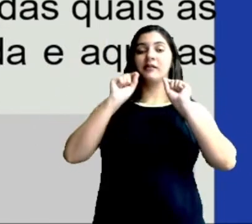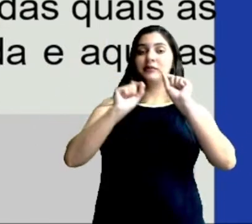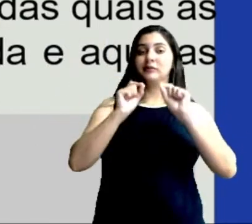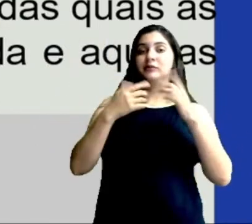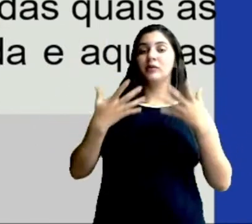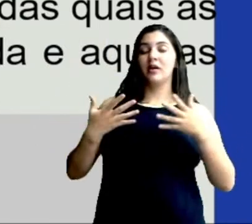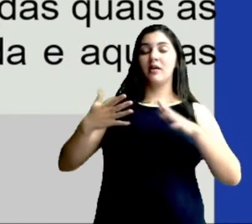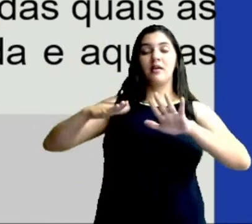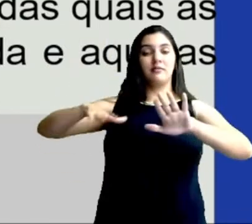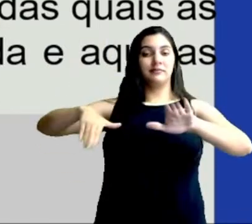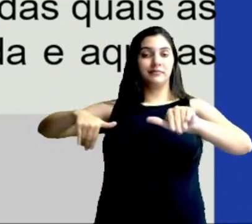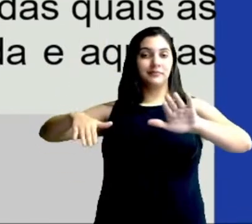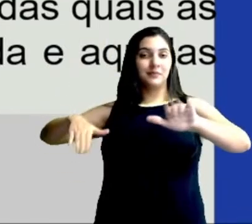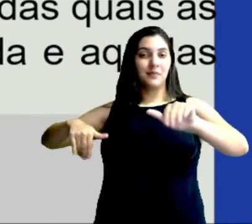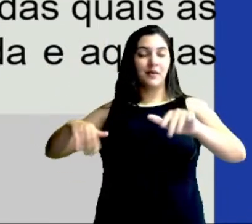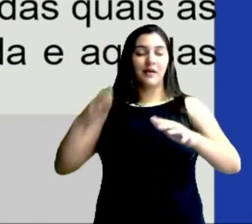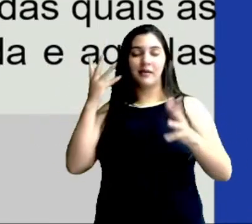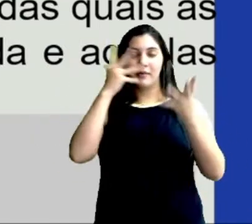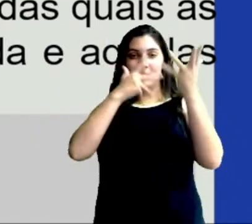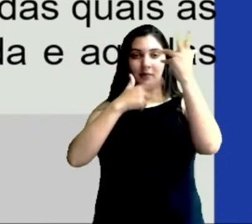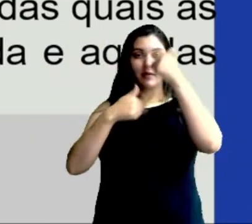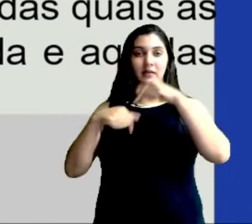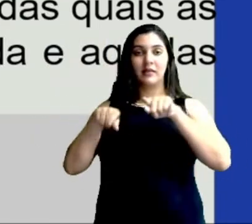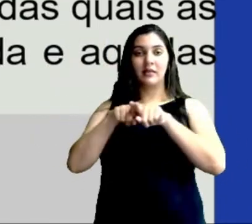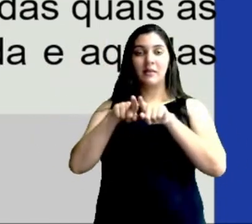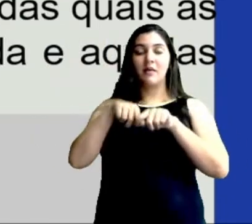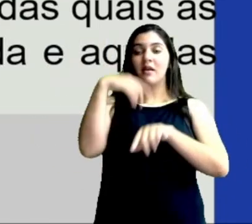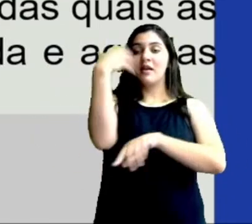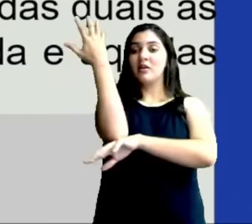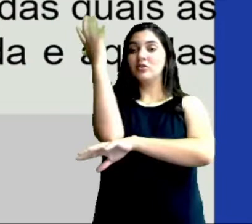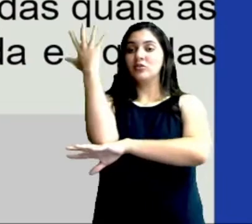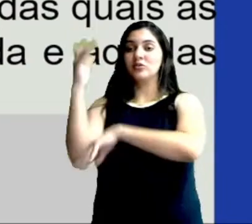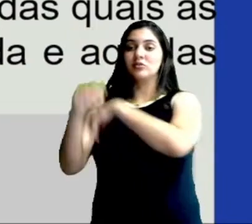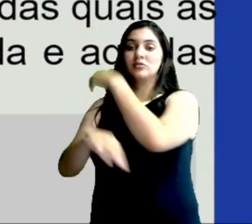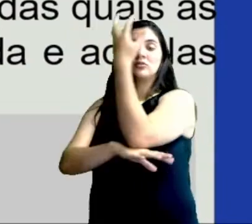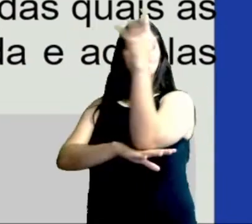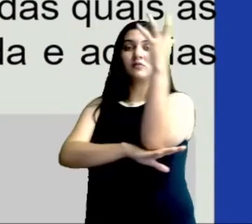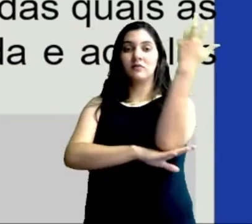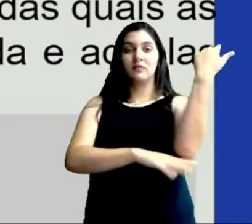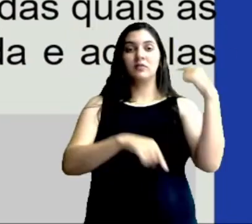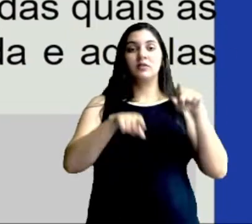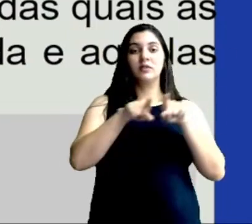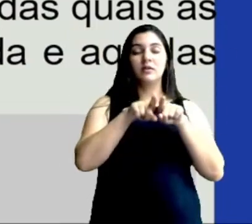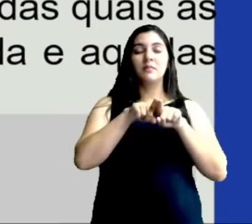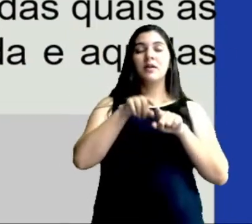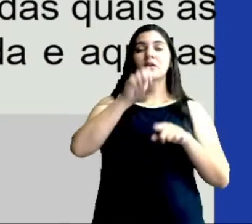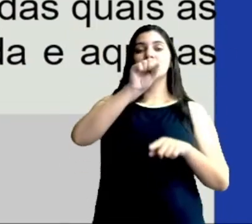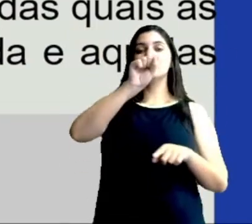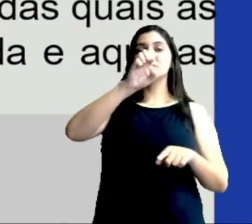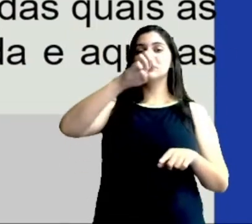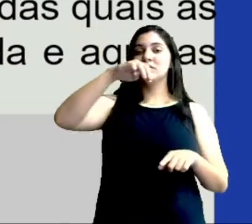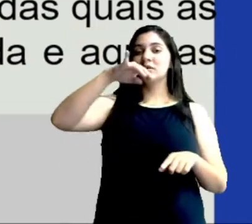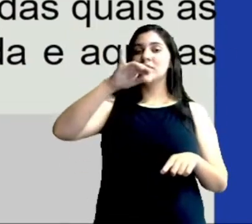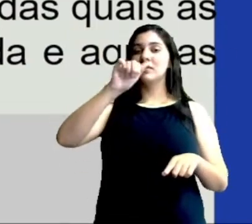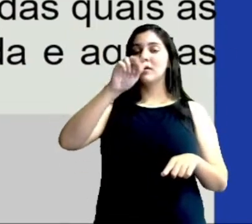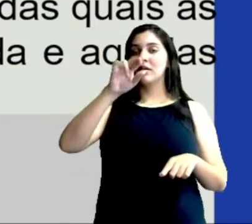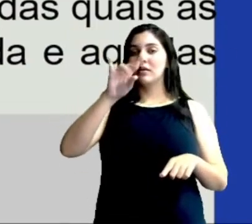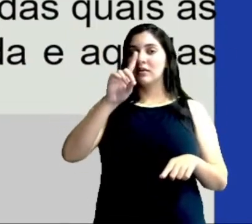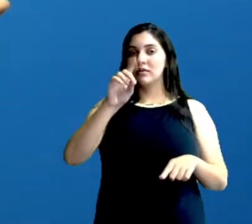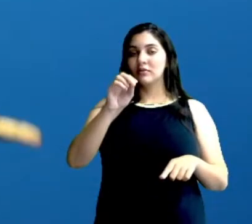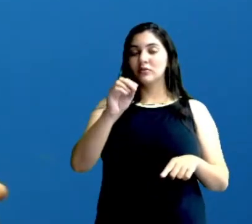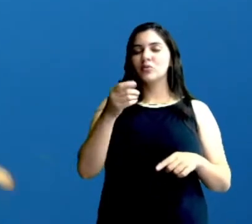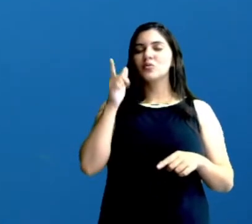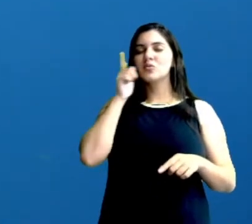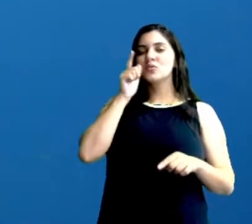das belas praias, e as de mata fechada e a questão do semiárido, que a gente consegue, né, fazer